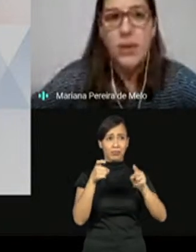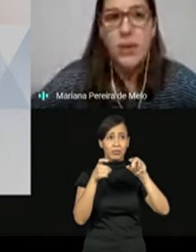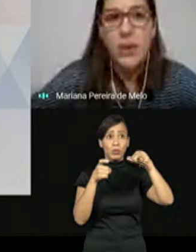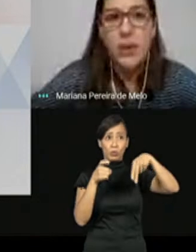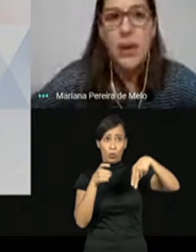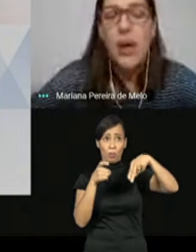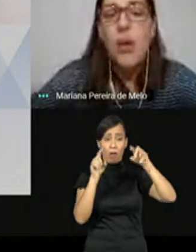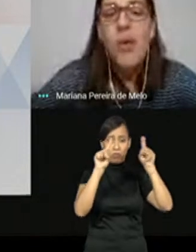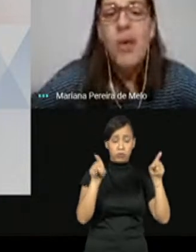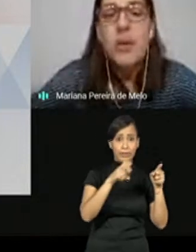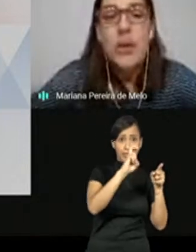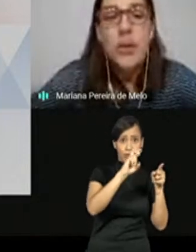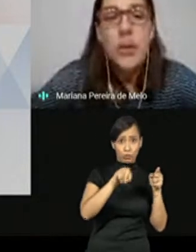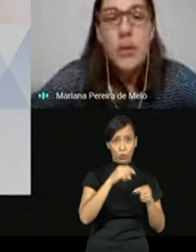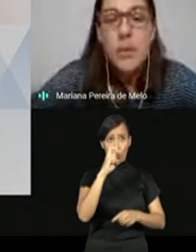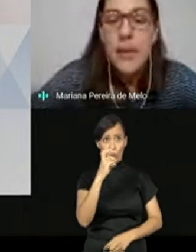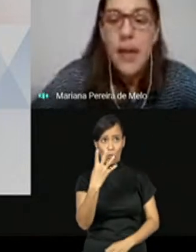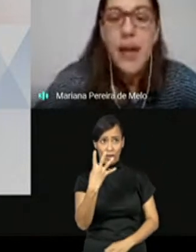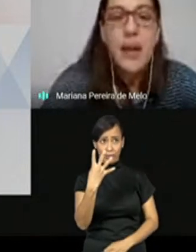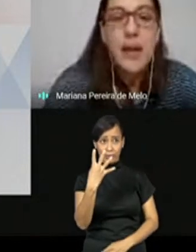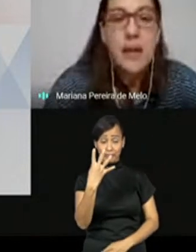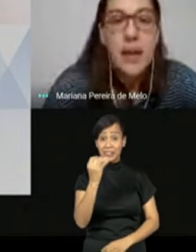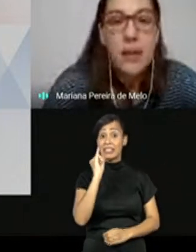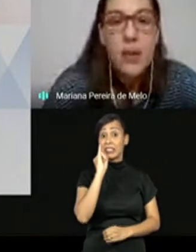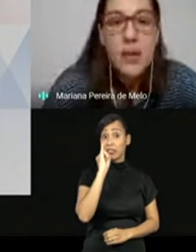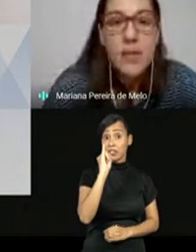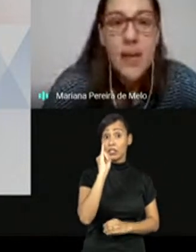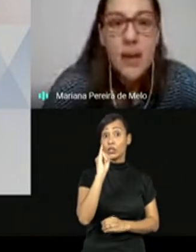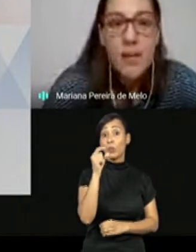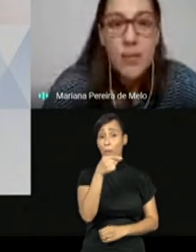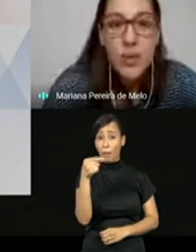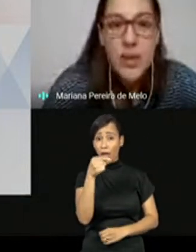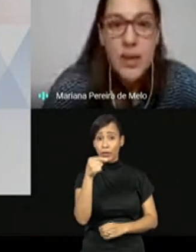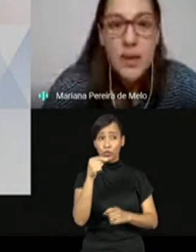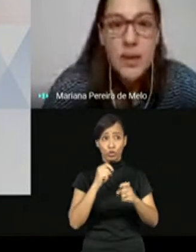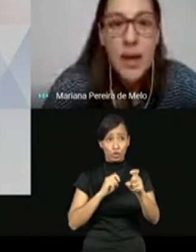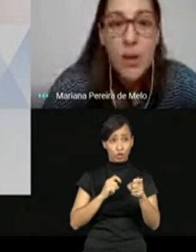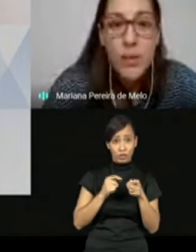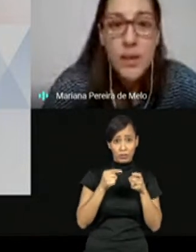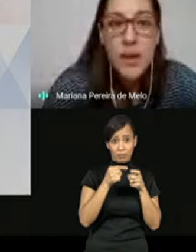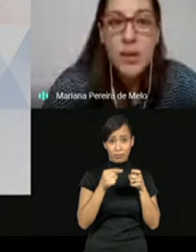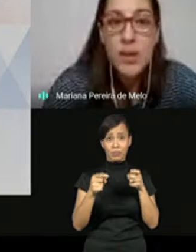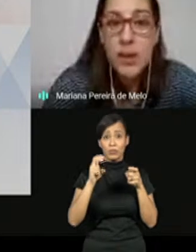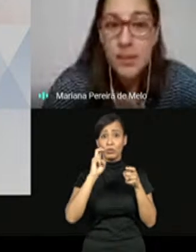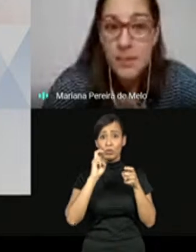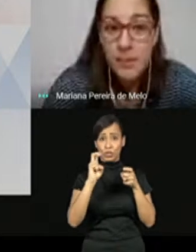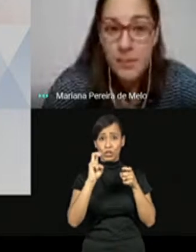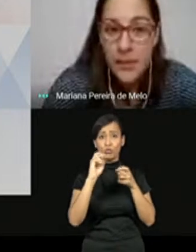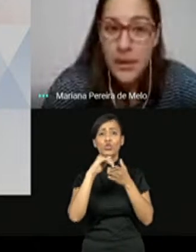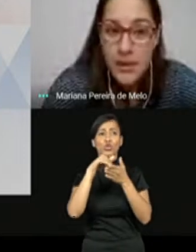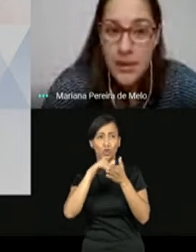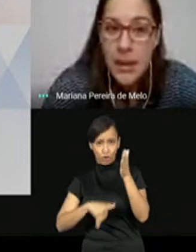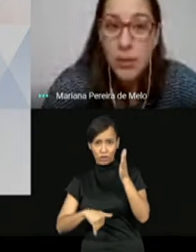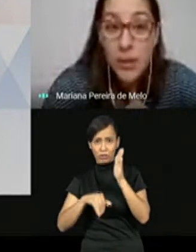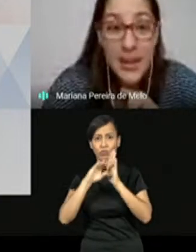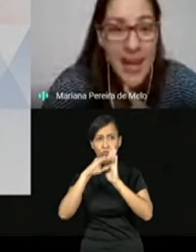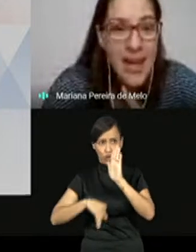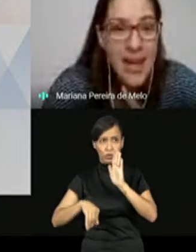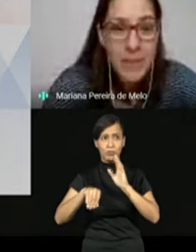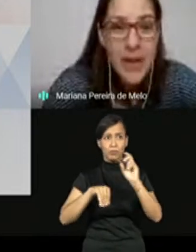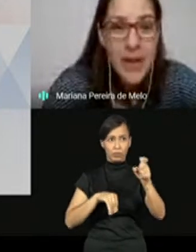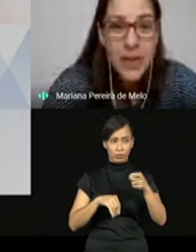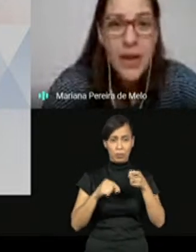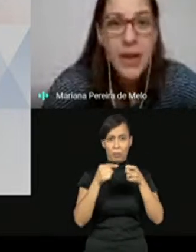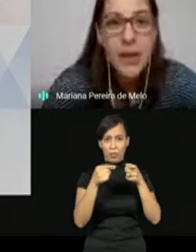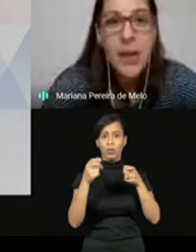variância 4. Quando a gente subtrai da nossa variável x a constante 5,